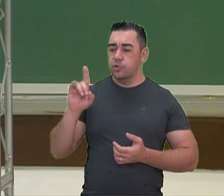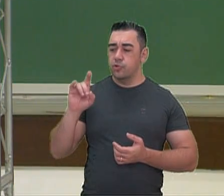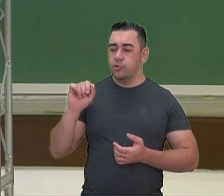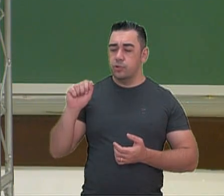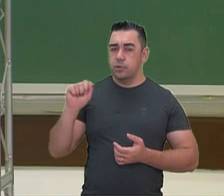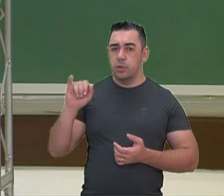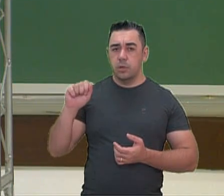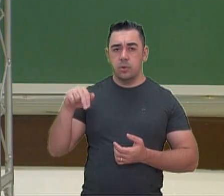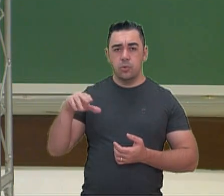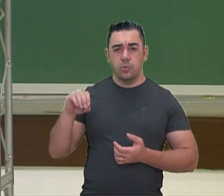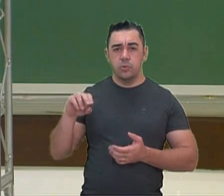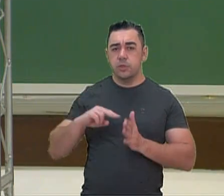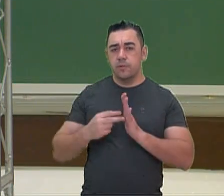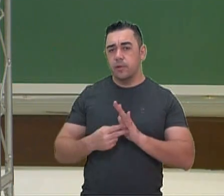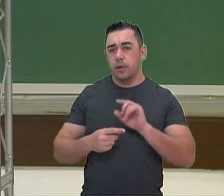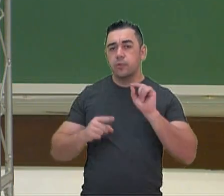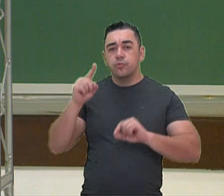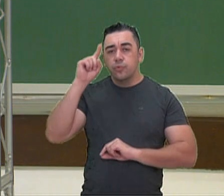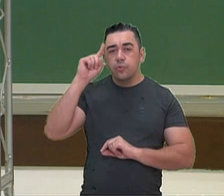Do dia a dia.